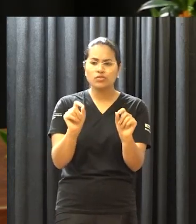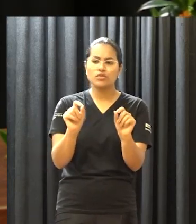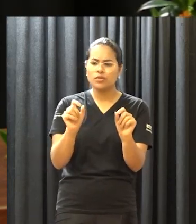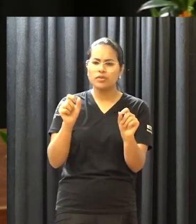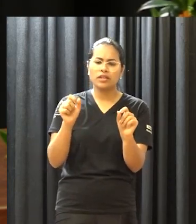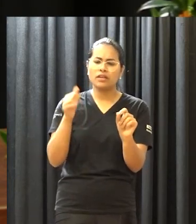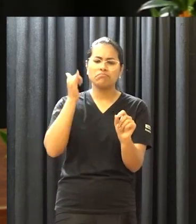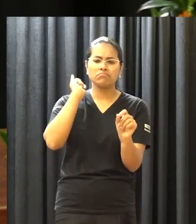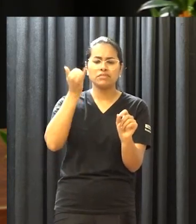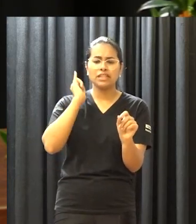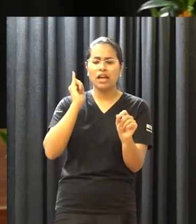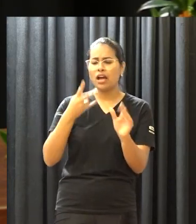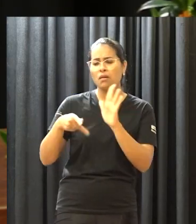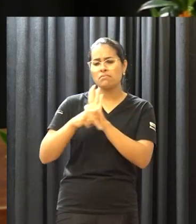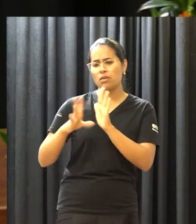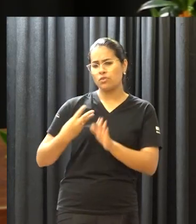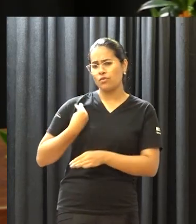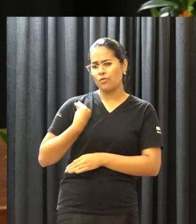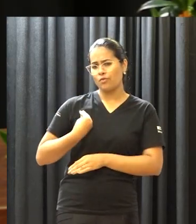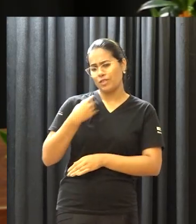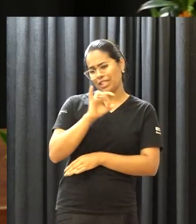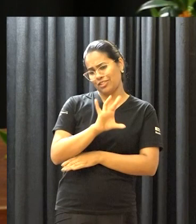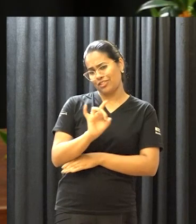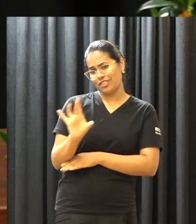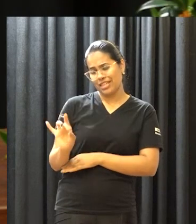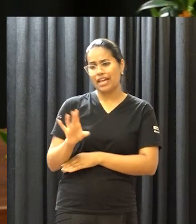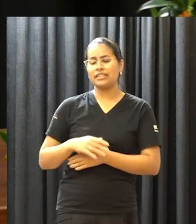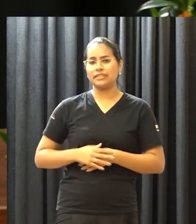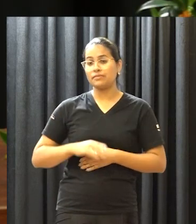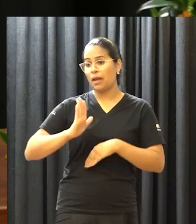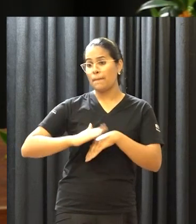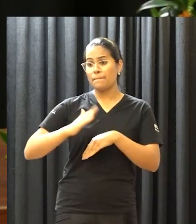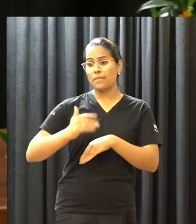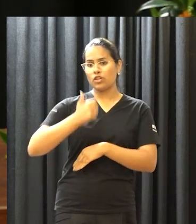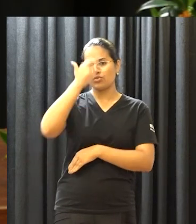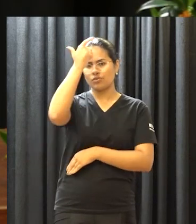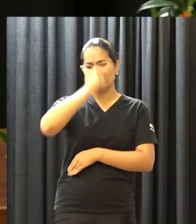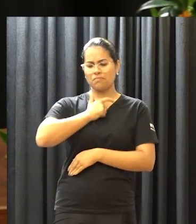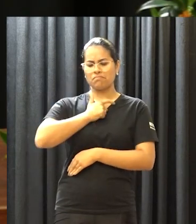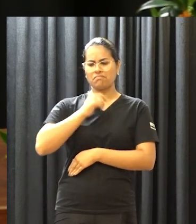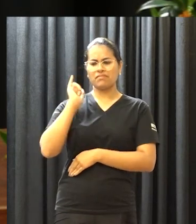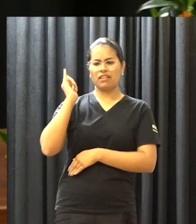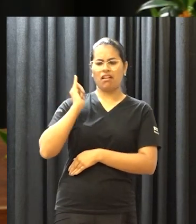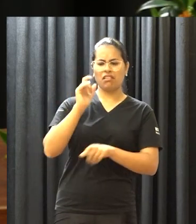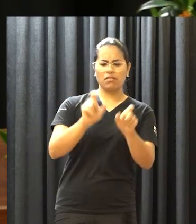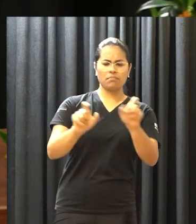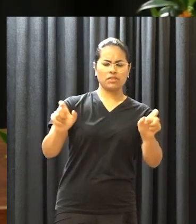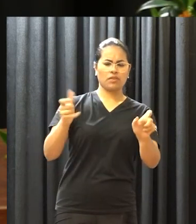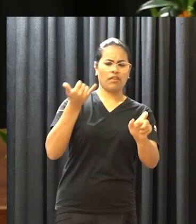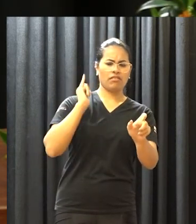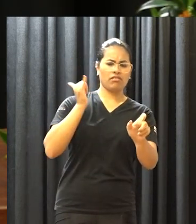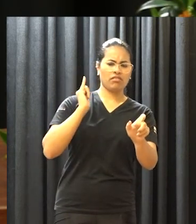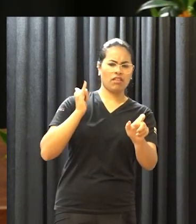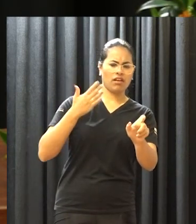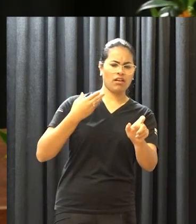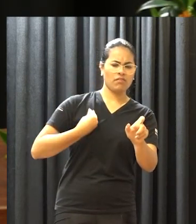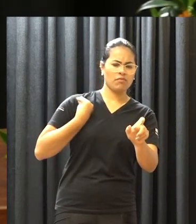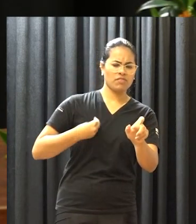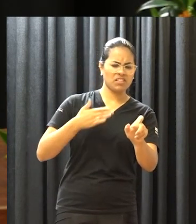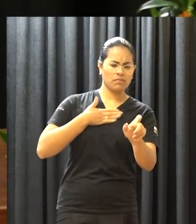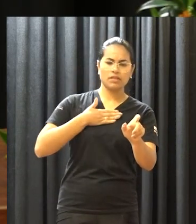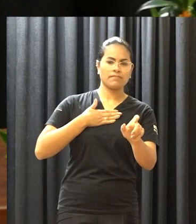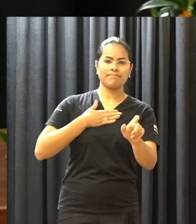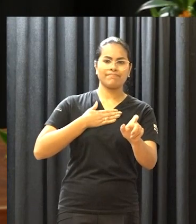vida delas, mais do que serem narradas por outros, né? É tomar a narrativa na sua